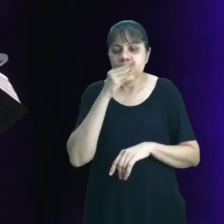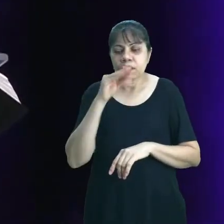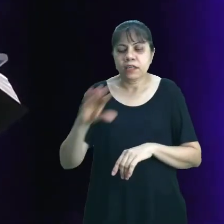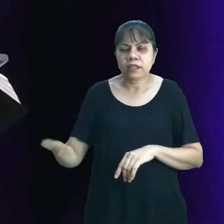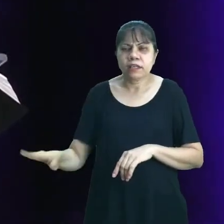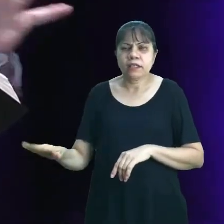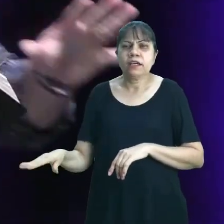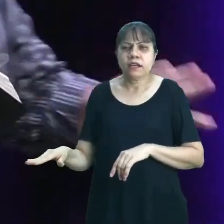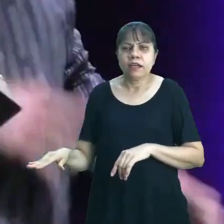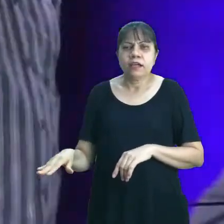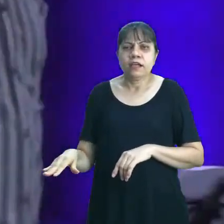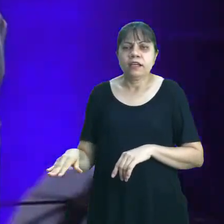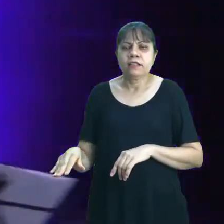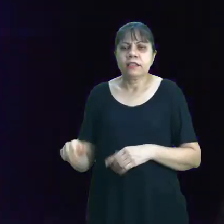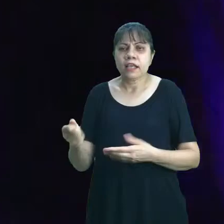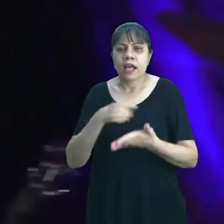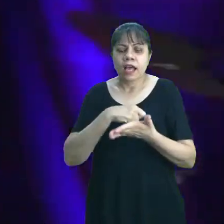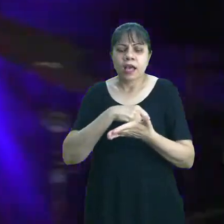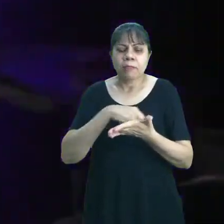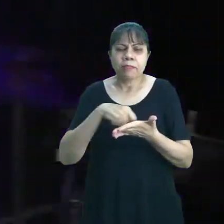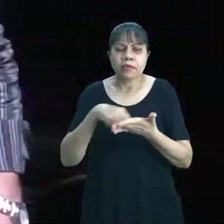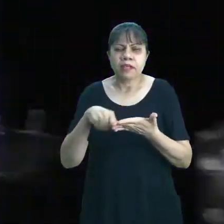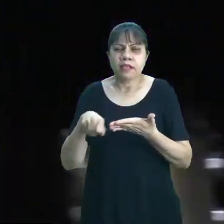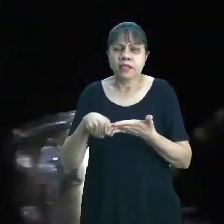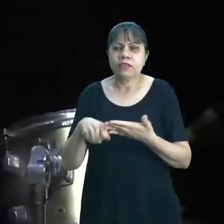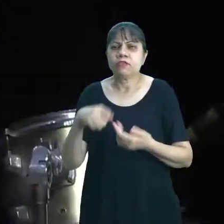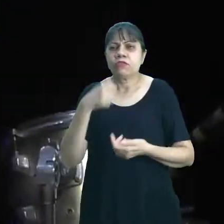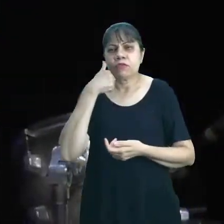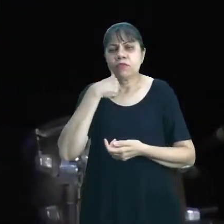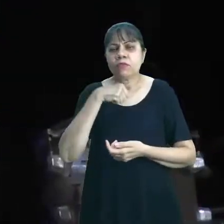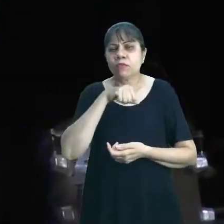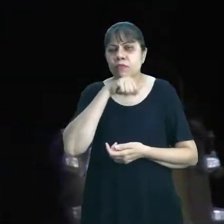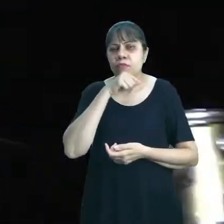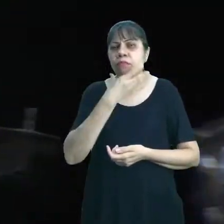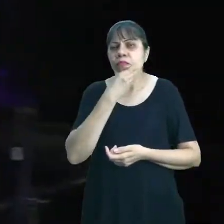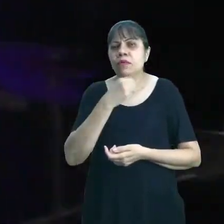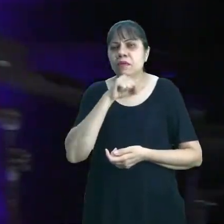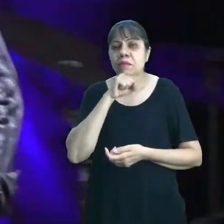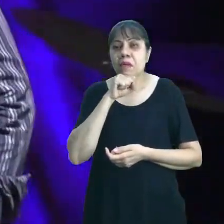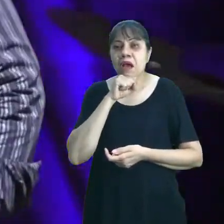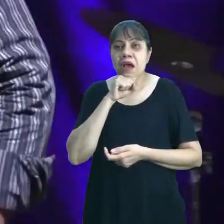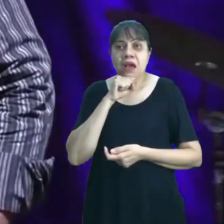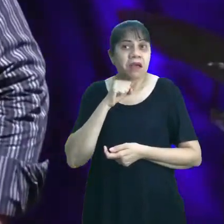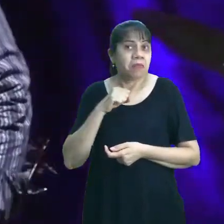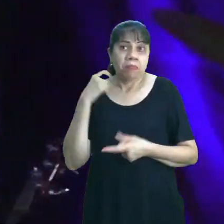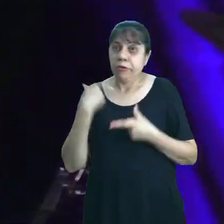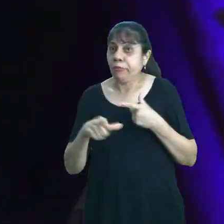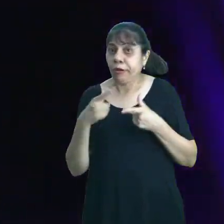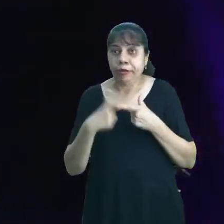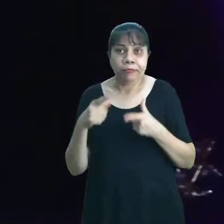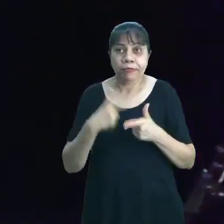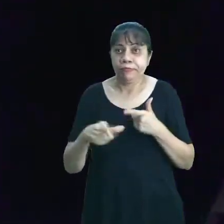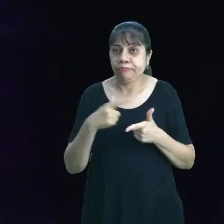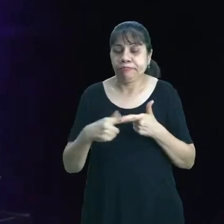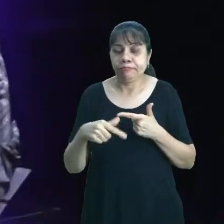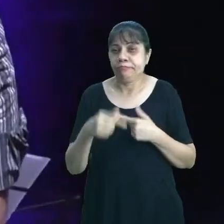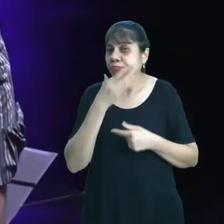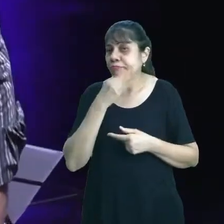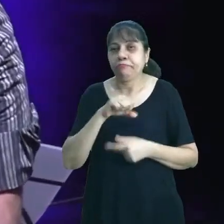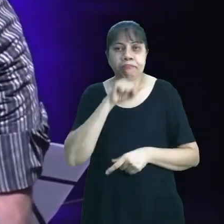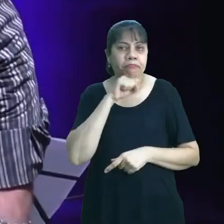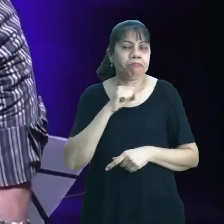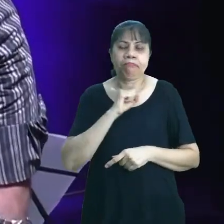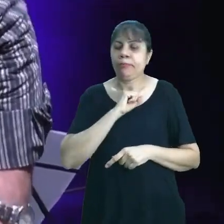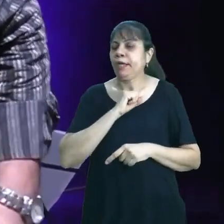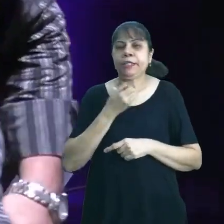filho aprontou. Pronto, pô, já vai armado, de um lado e de outro. O que é que foi aqui que aconteceu? Um problema com